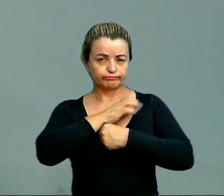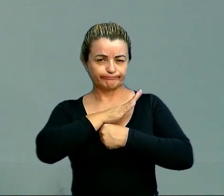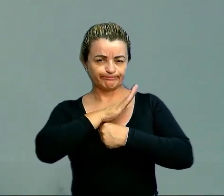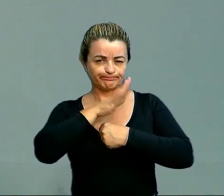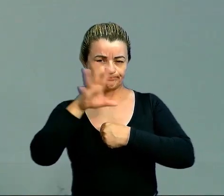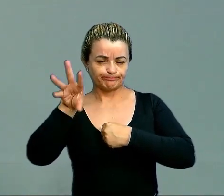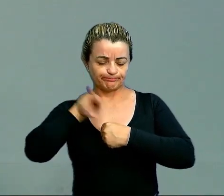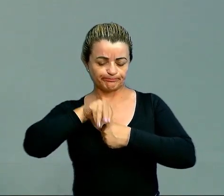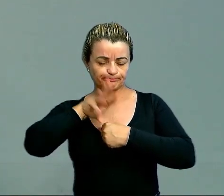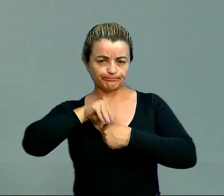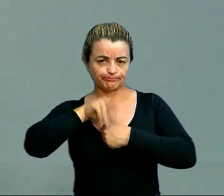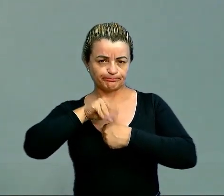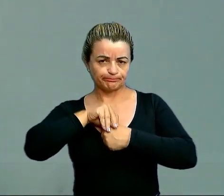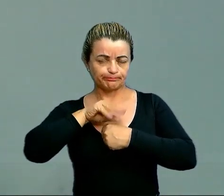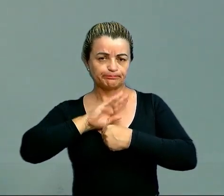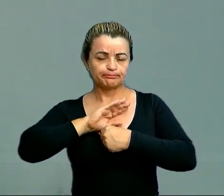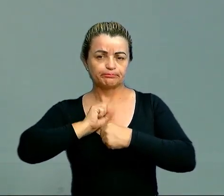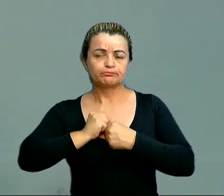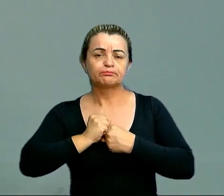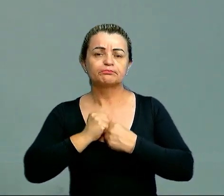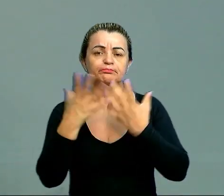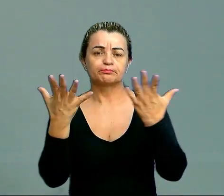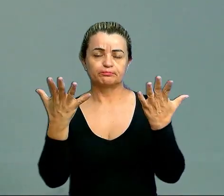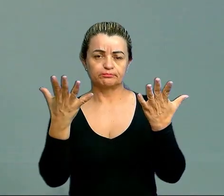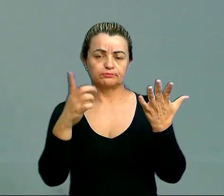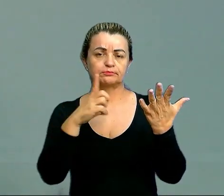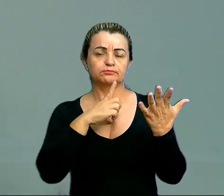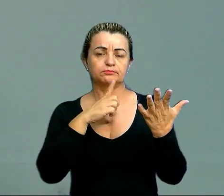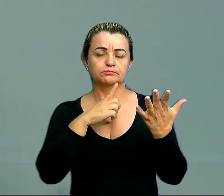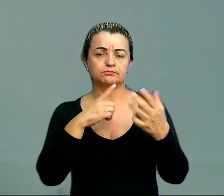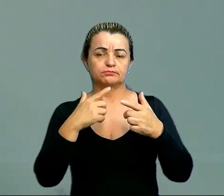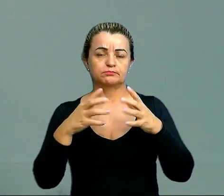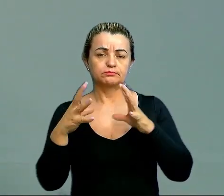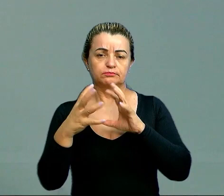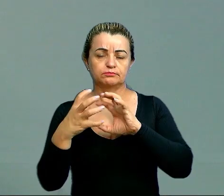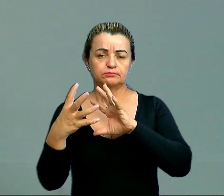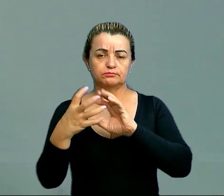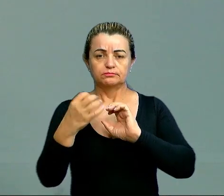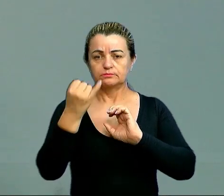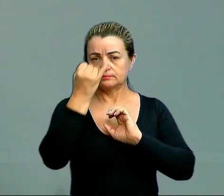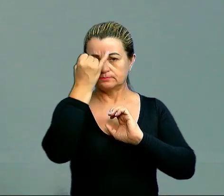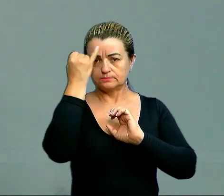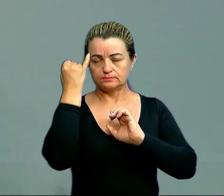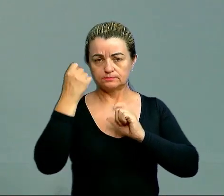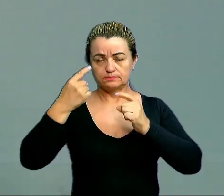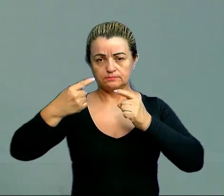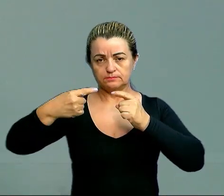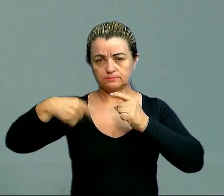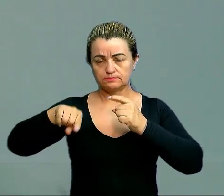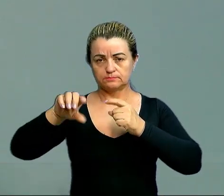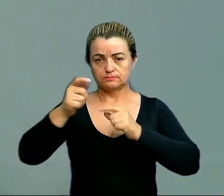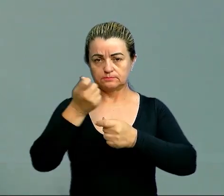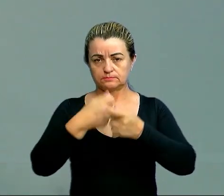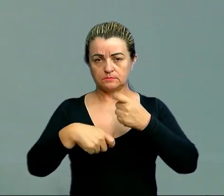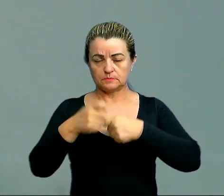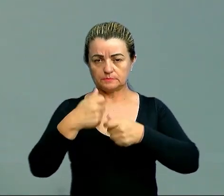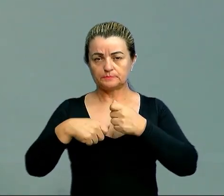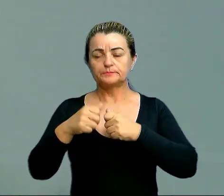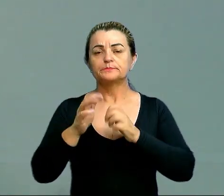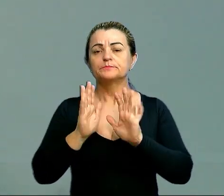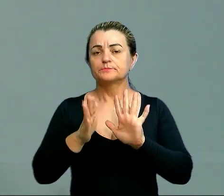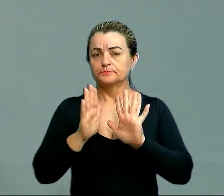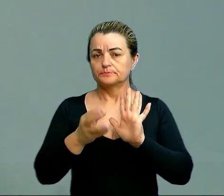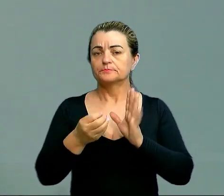e a Segunda Guerra Mundial. Esse conflito ideológico, socialismo versus capitalismo, ele já